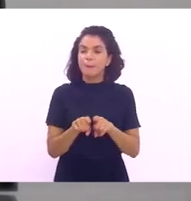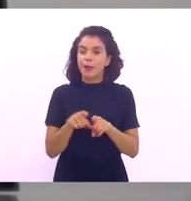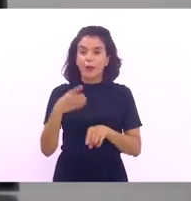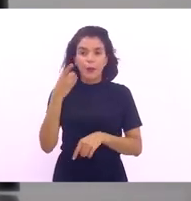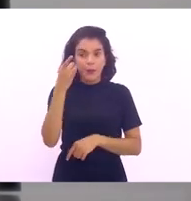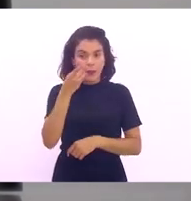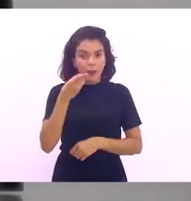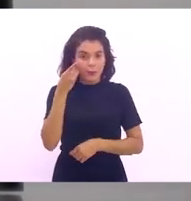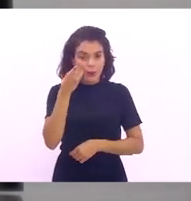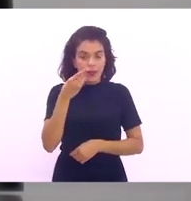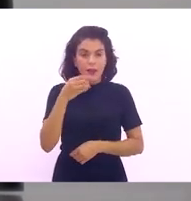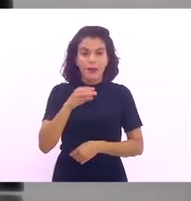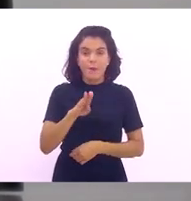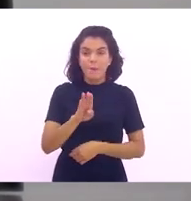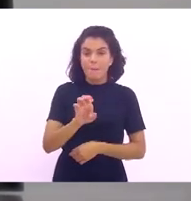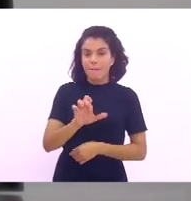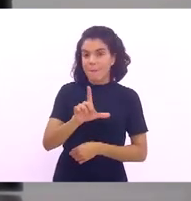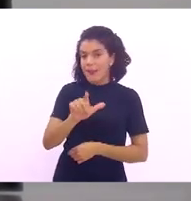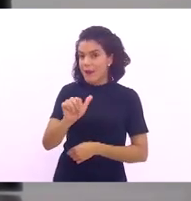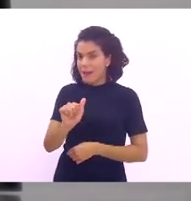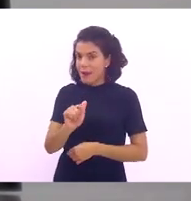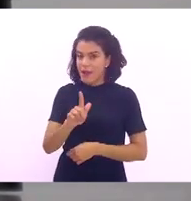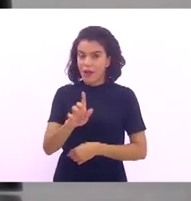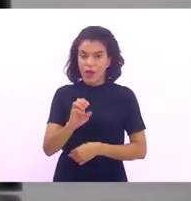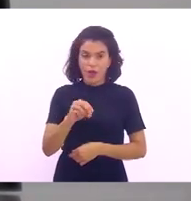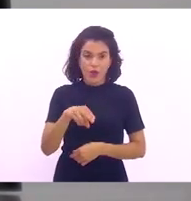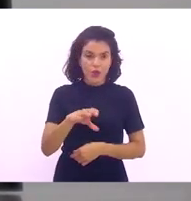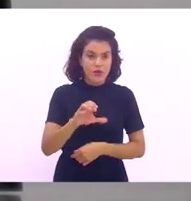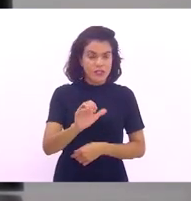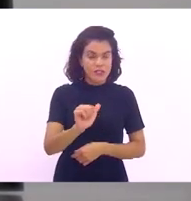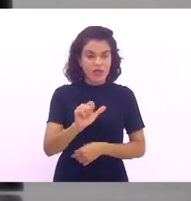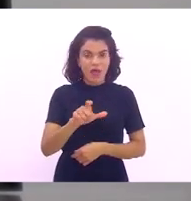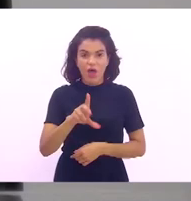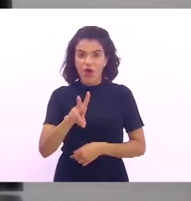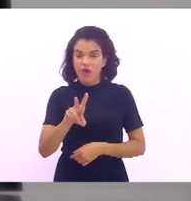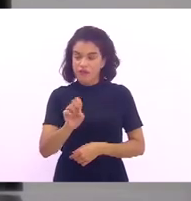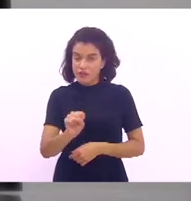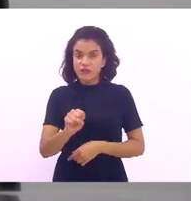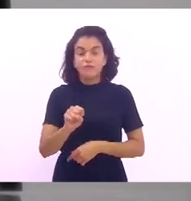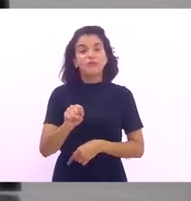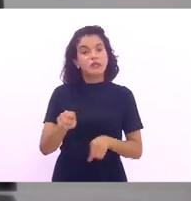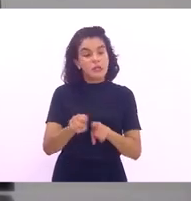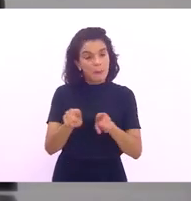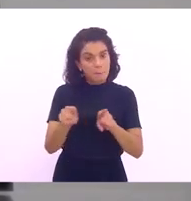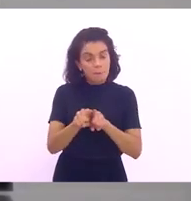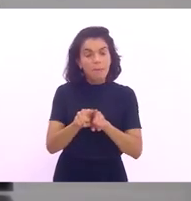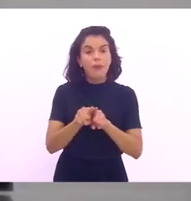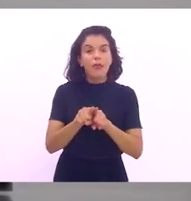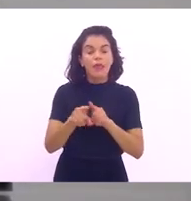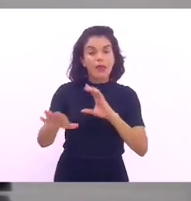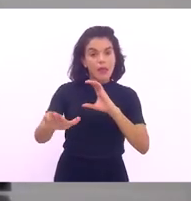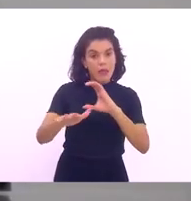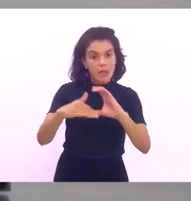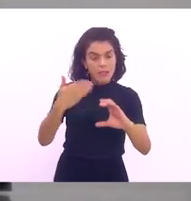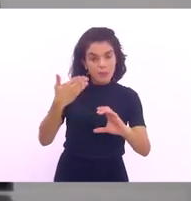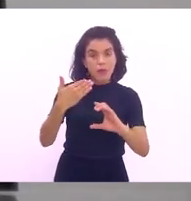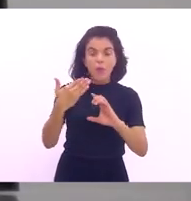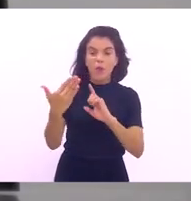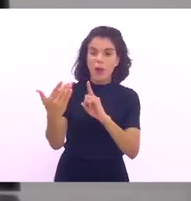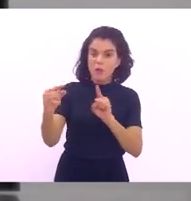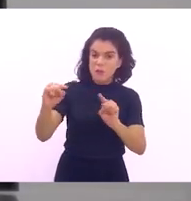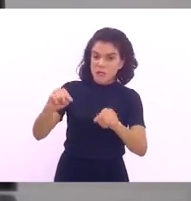a deputada Bela Gonçalves que lá em BH recebeu uma ameaça com